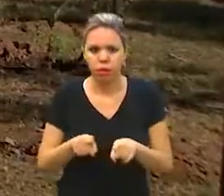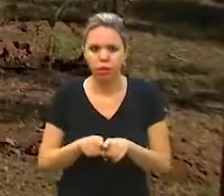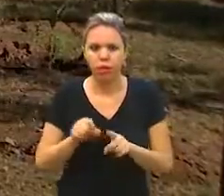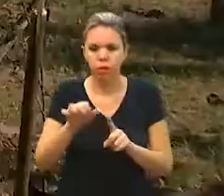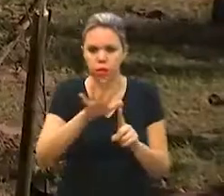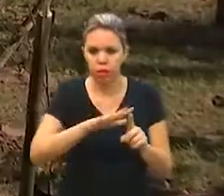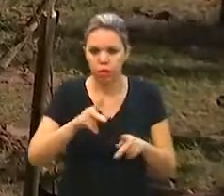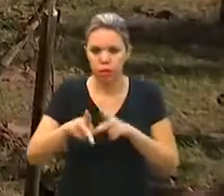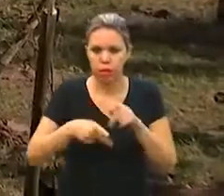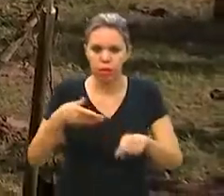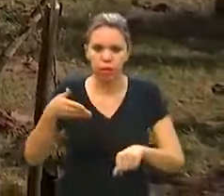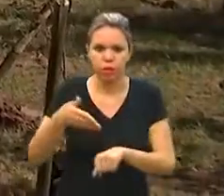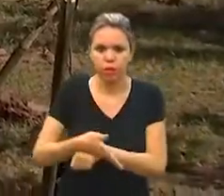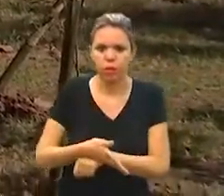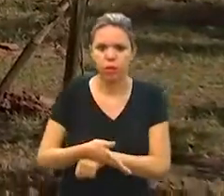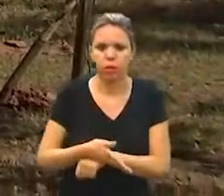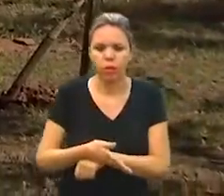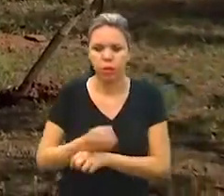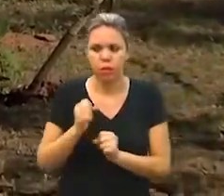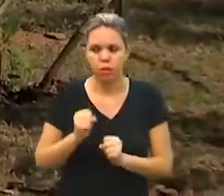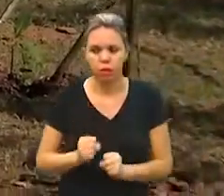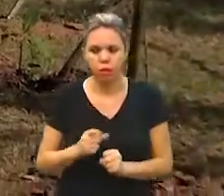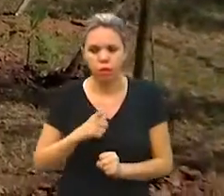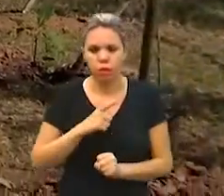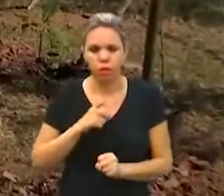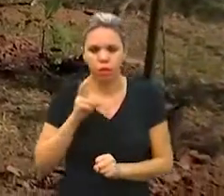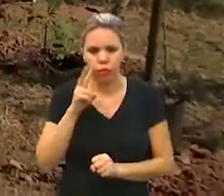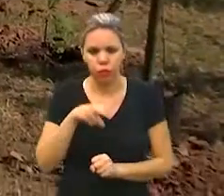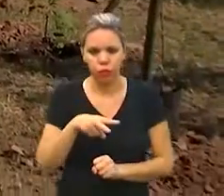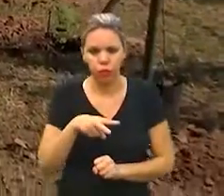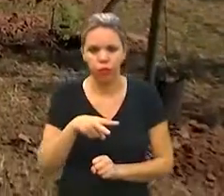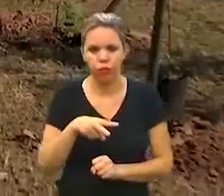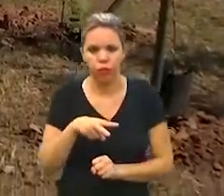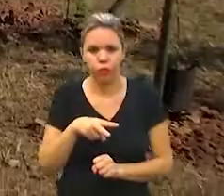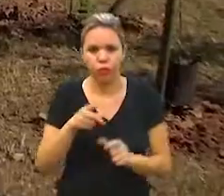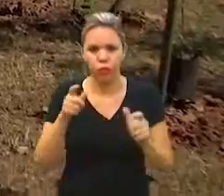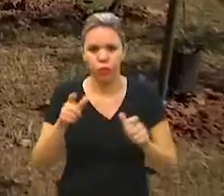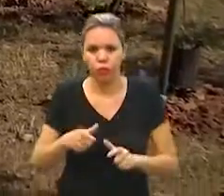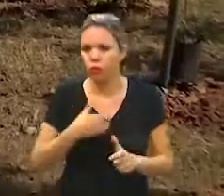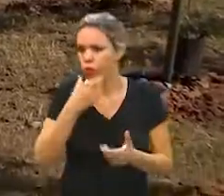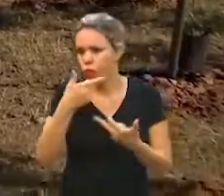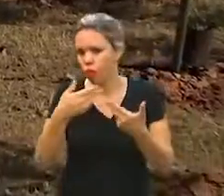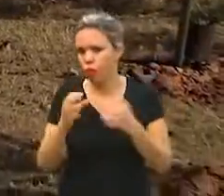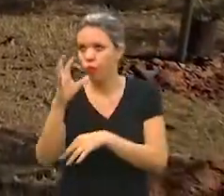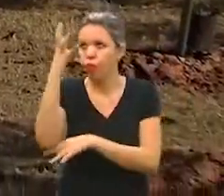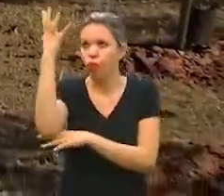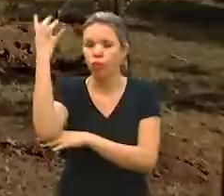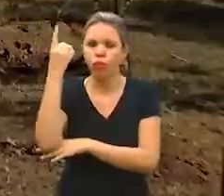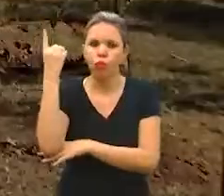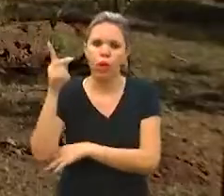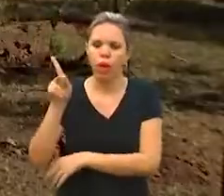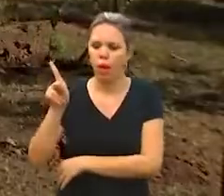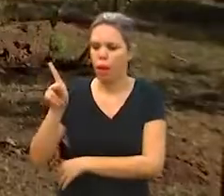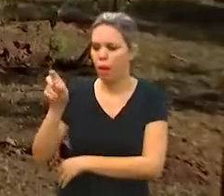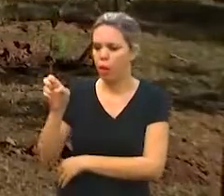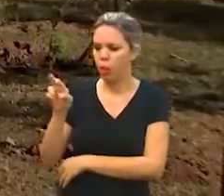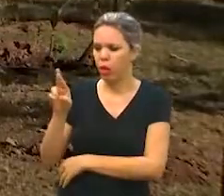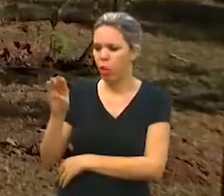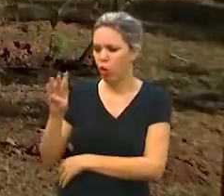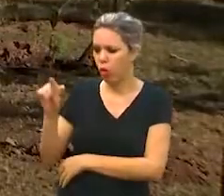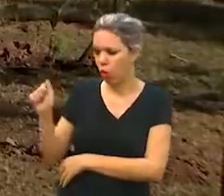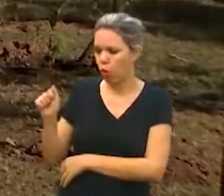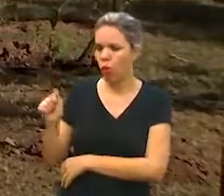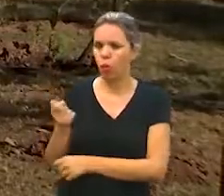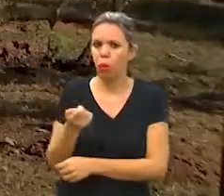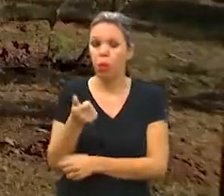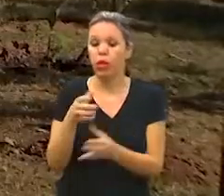também para a sociedade também, né, no caso de estar podendo ver uma peroba, um jequitibá, uma peroba que é uma árvore